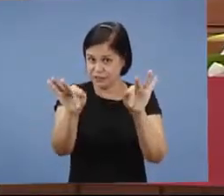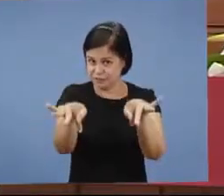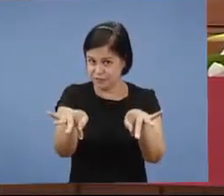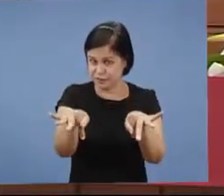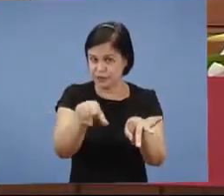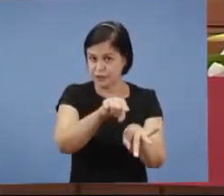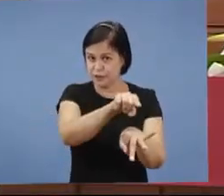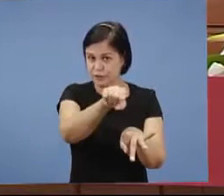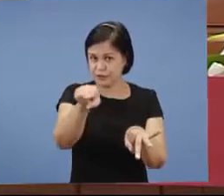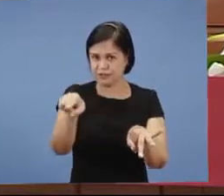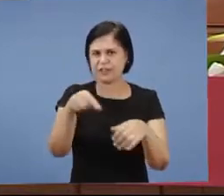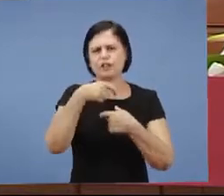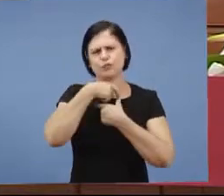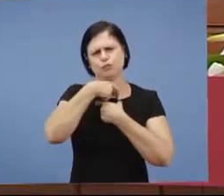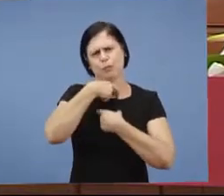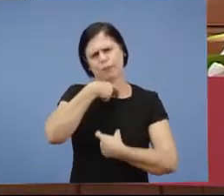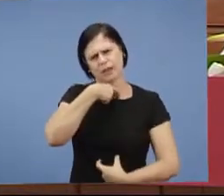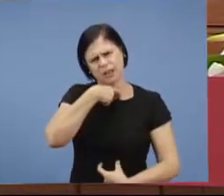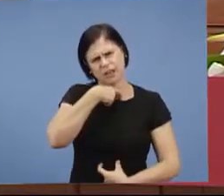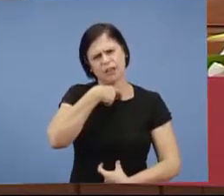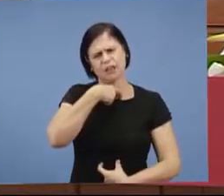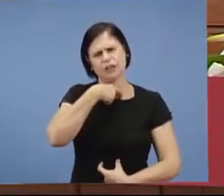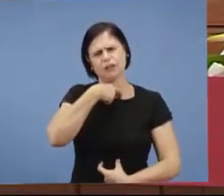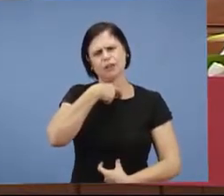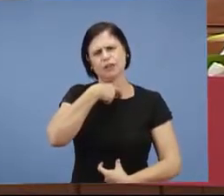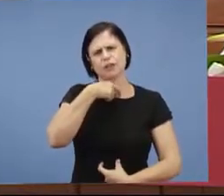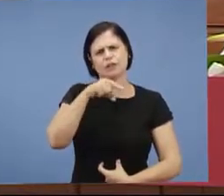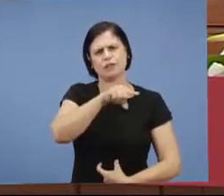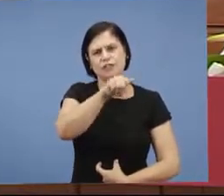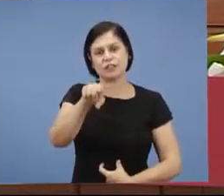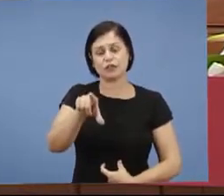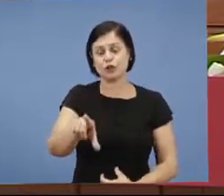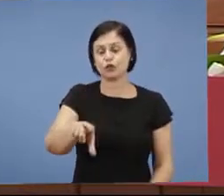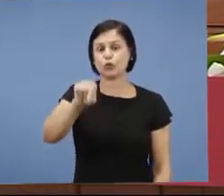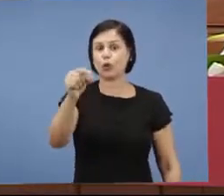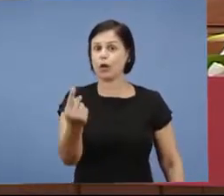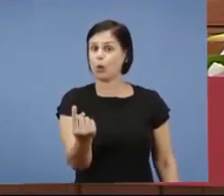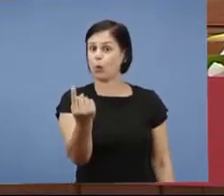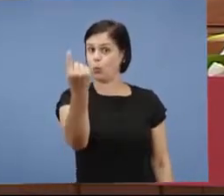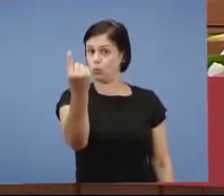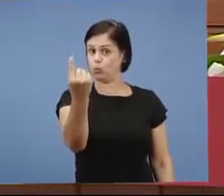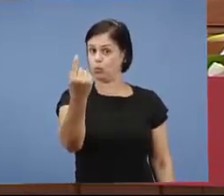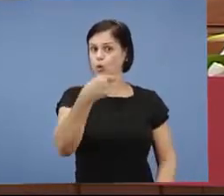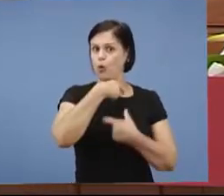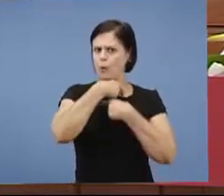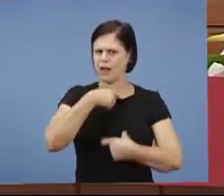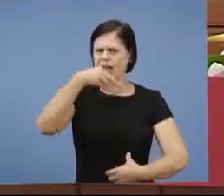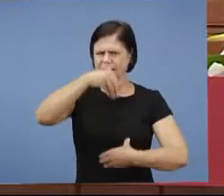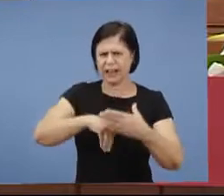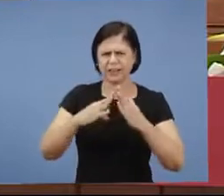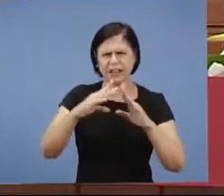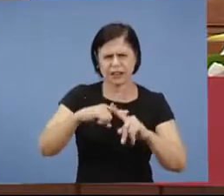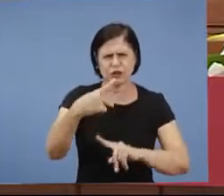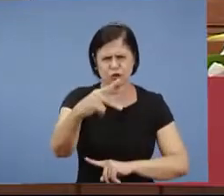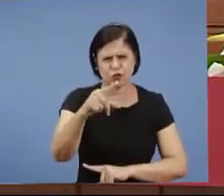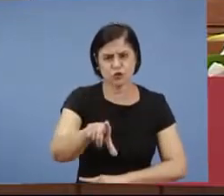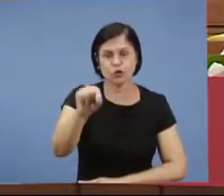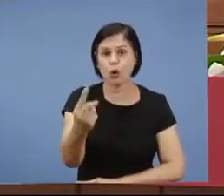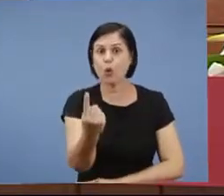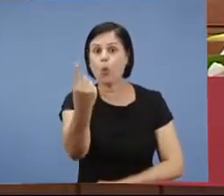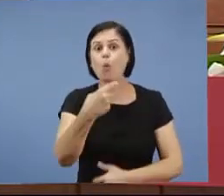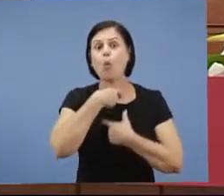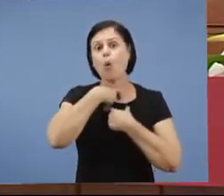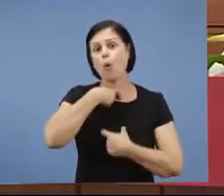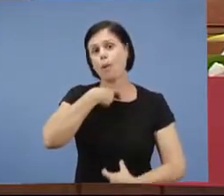os irmãos, os obreiros, eles vão escolher um obreiro na sua igreja para que